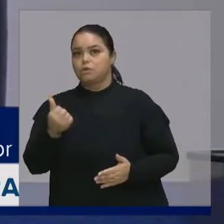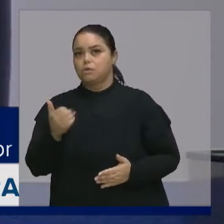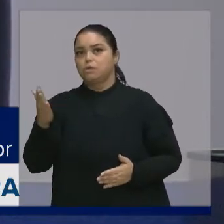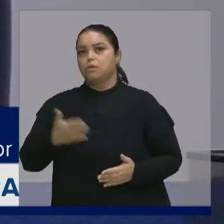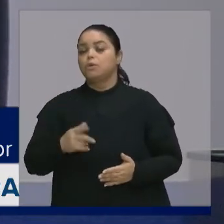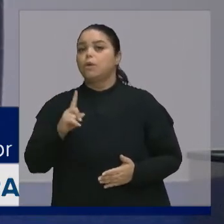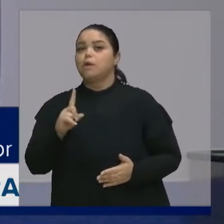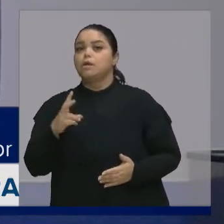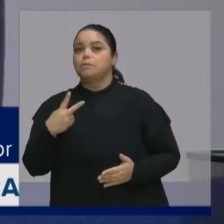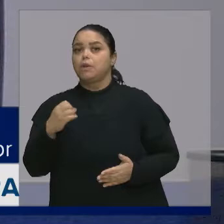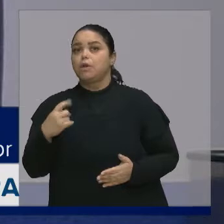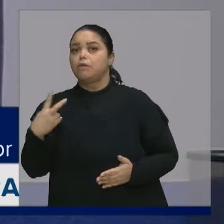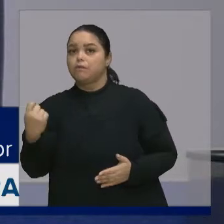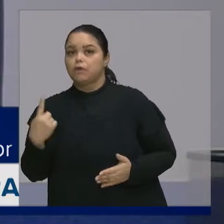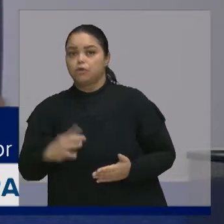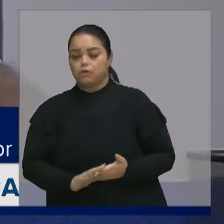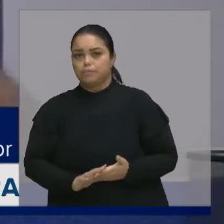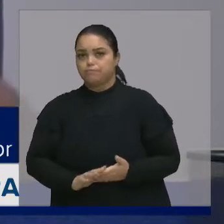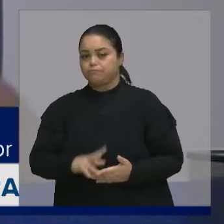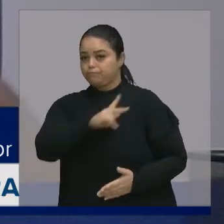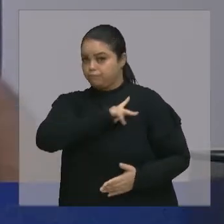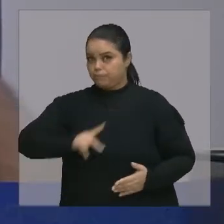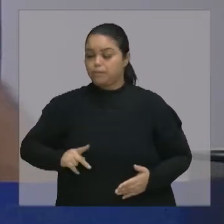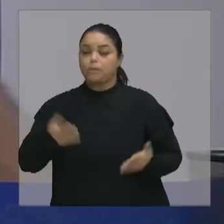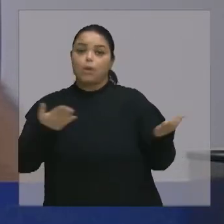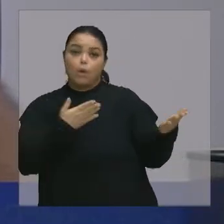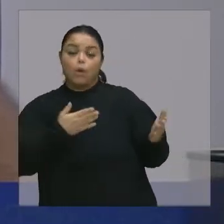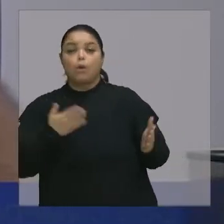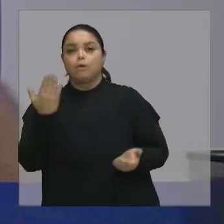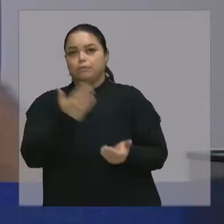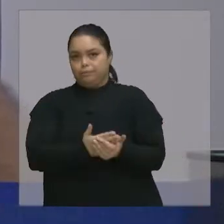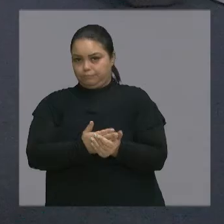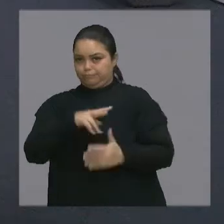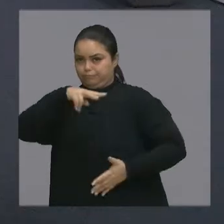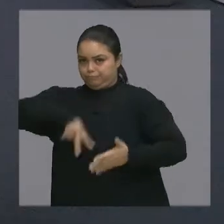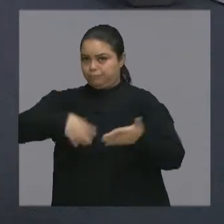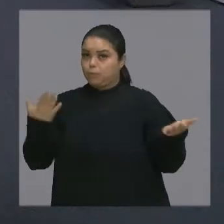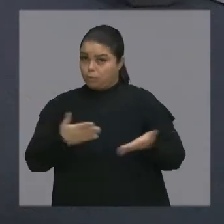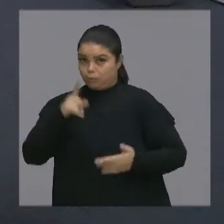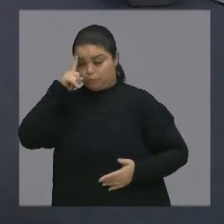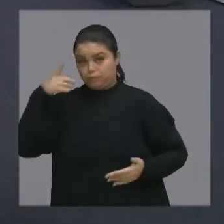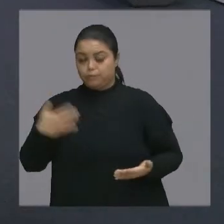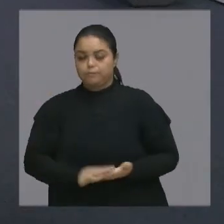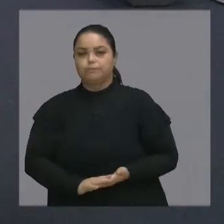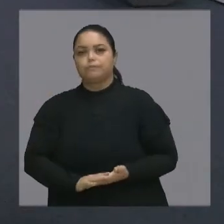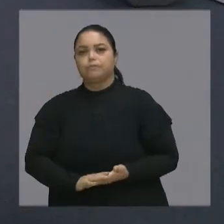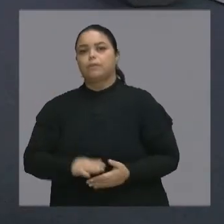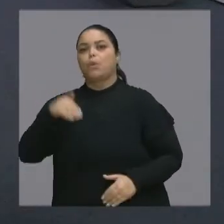17/6/2021. Senhor presidente, são esses os processos da leitura do dia de hoje. Passaremos